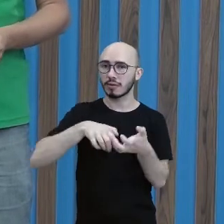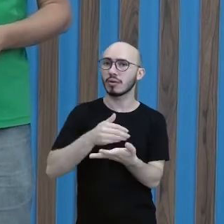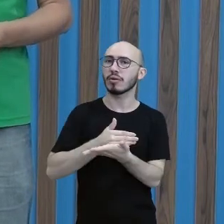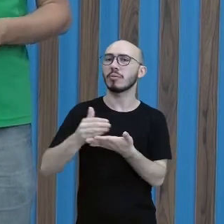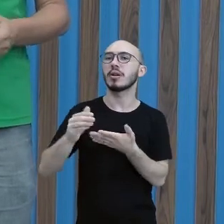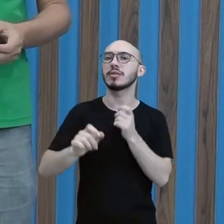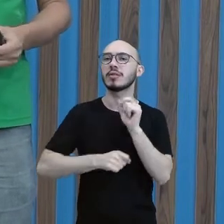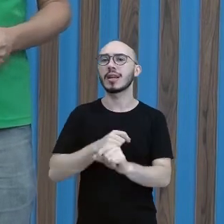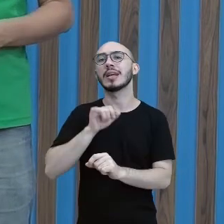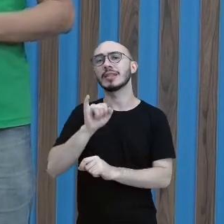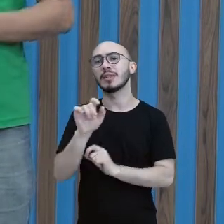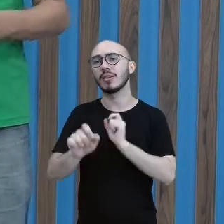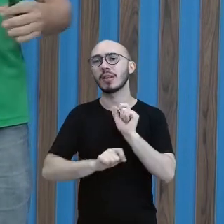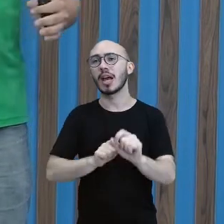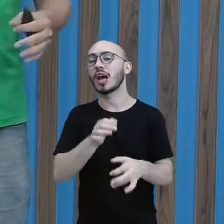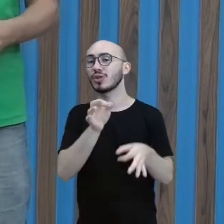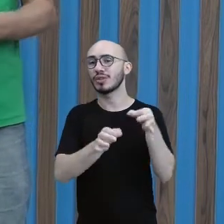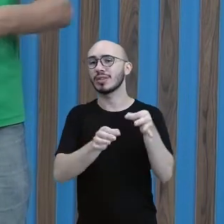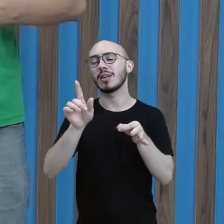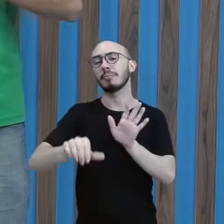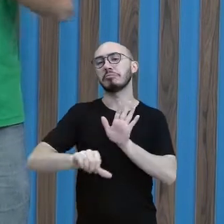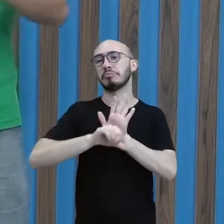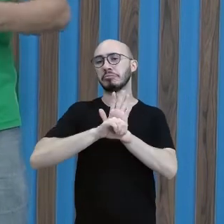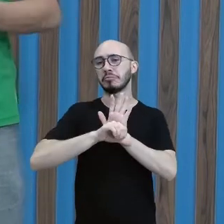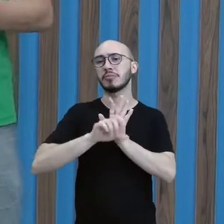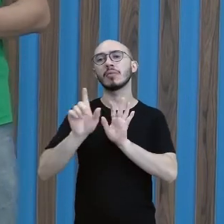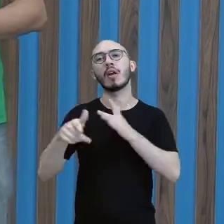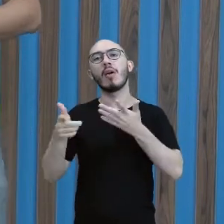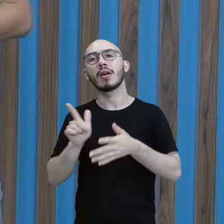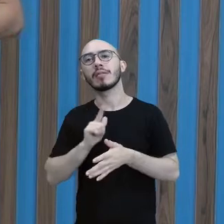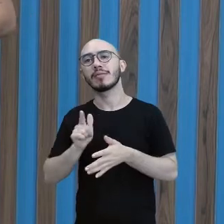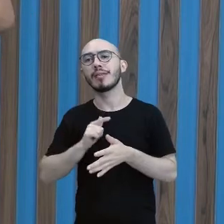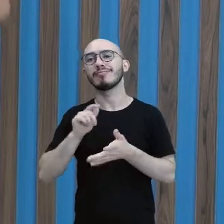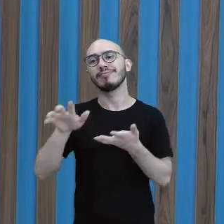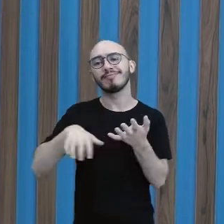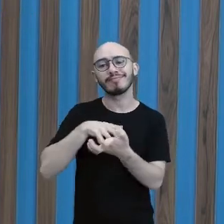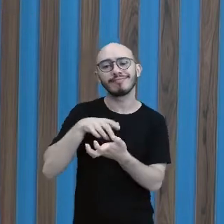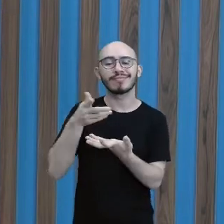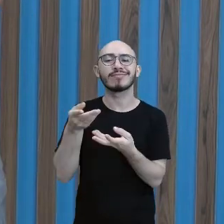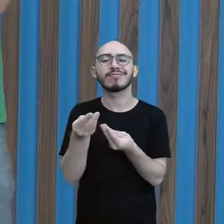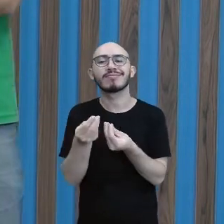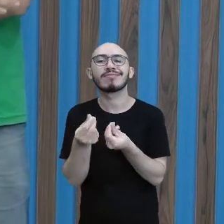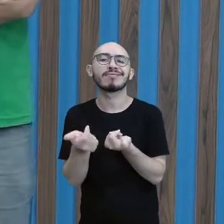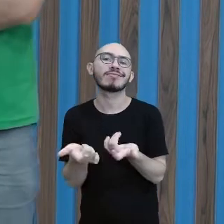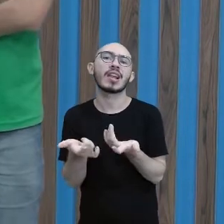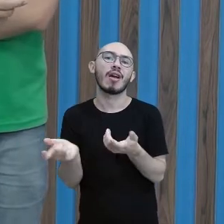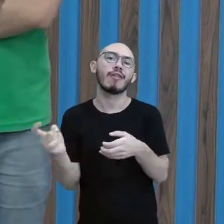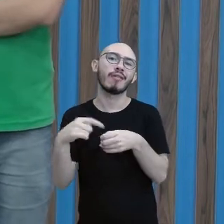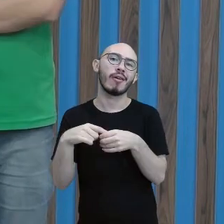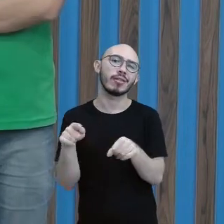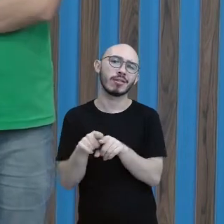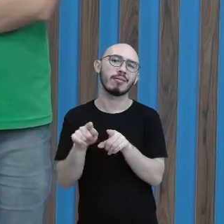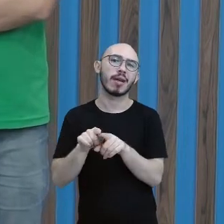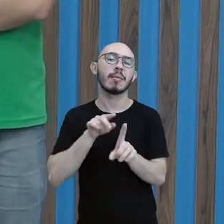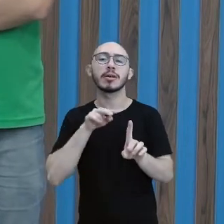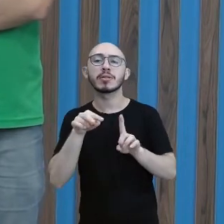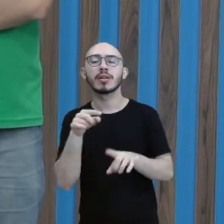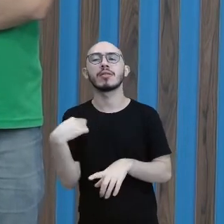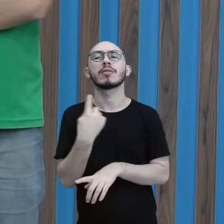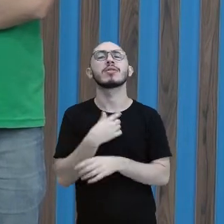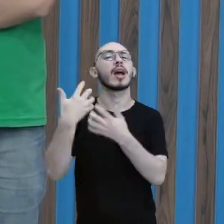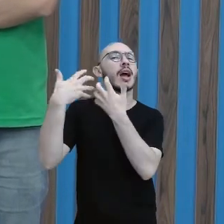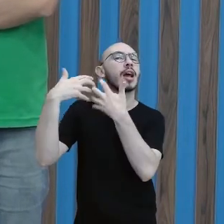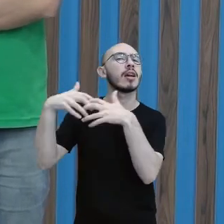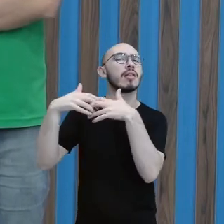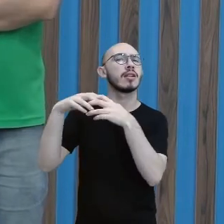greve é considerada ilegal pela justiça e aí, né, há um recuo e tal. Então, nessa perspectiva, acho que a gente pode pensar inclusive o seguinte,